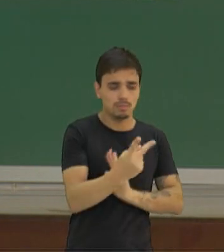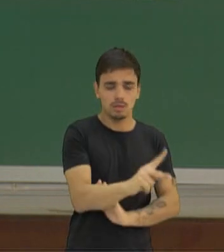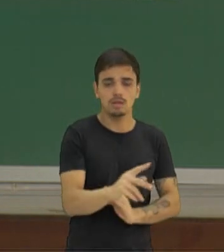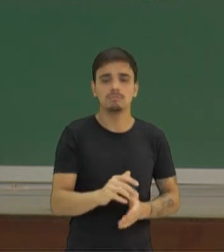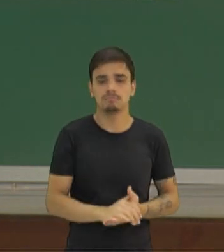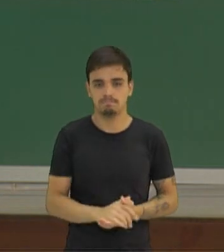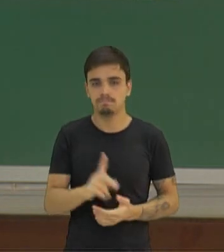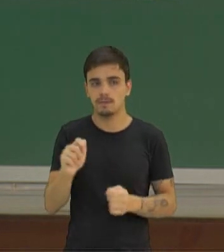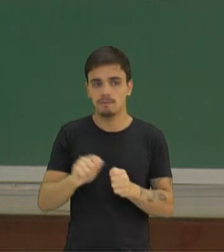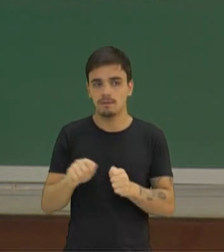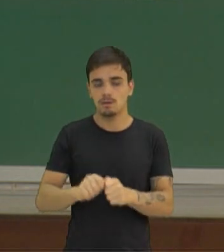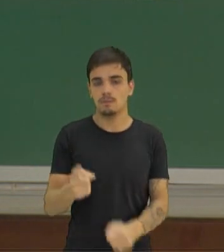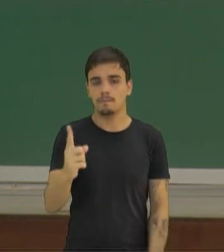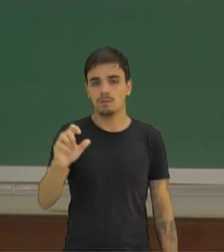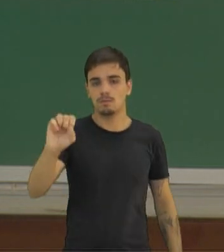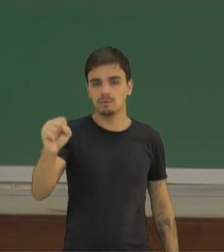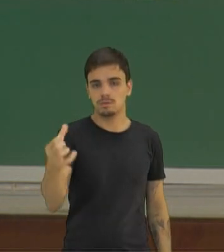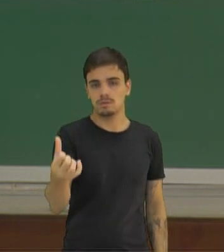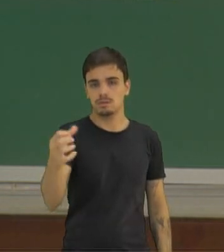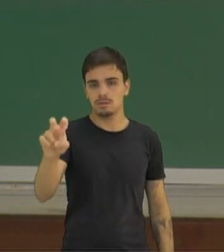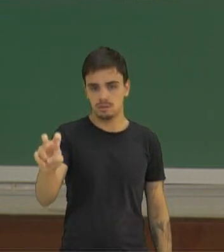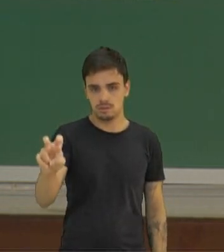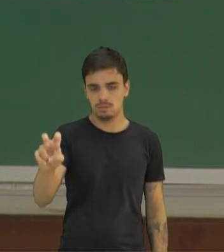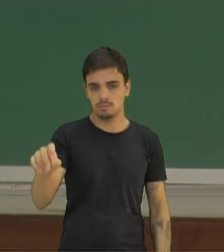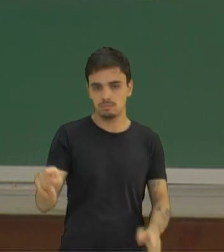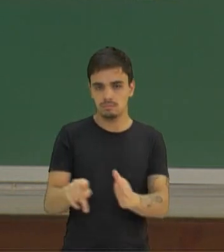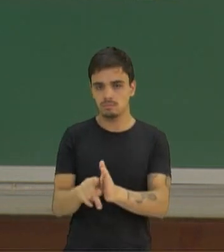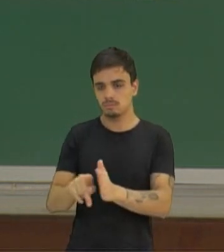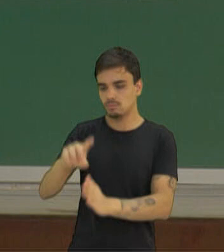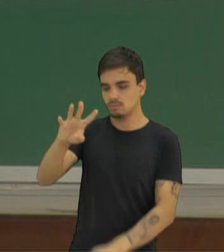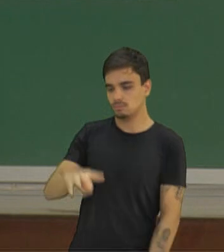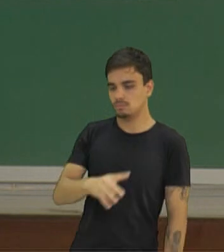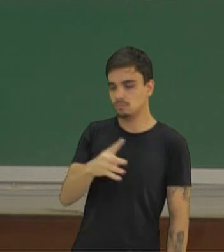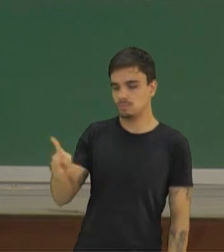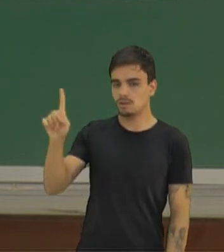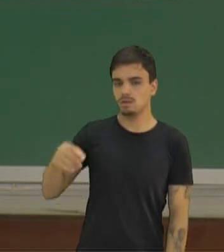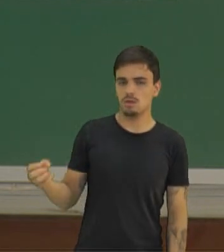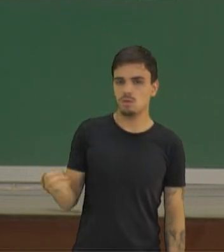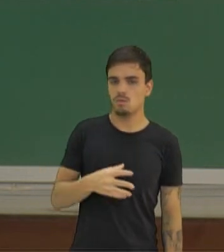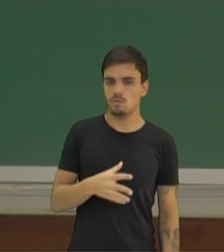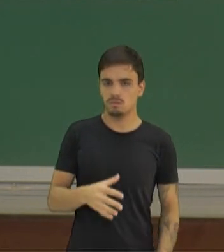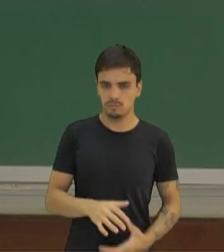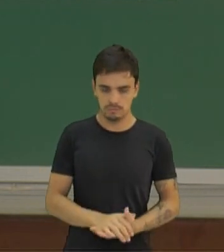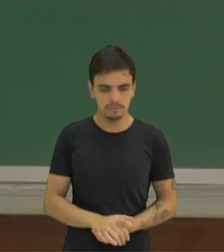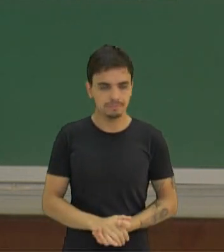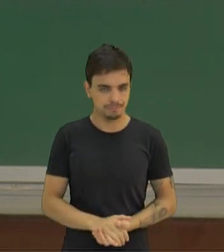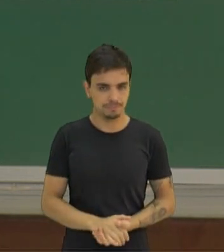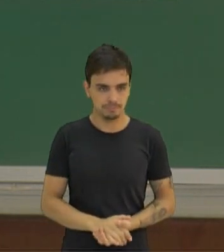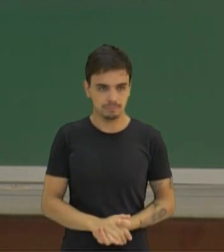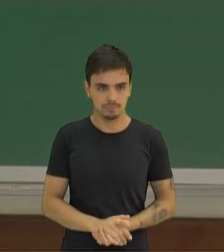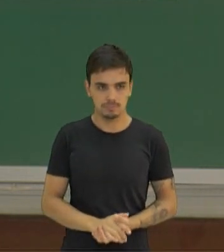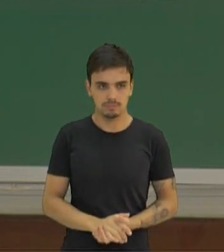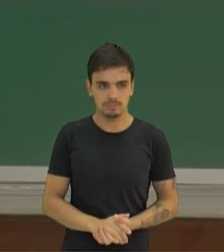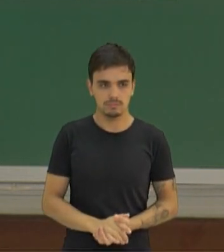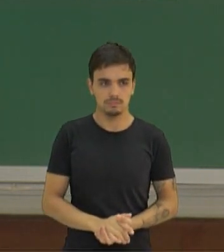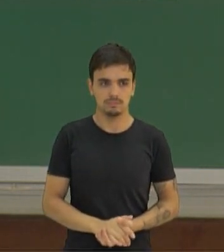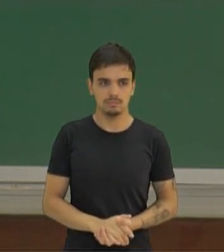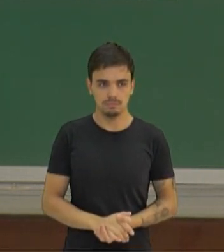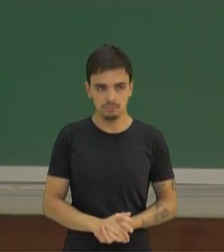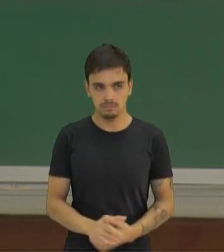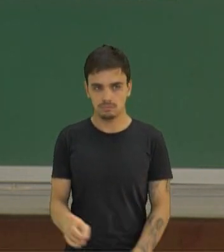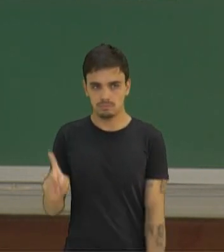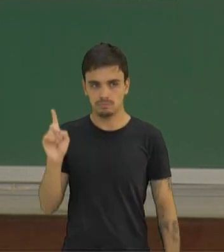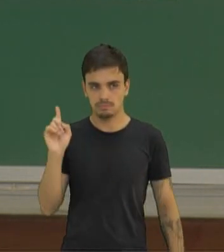ela foi feita em 1865 e o quadro de punnett algo recente tá bom pessoal